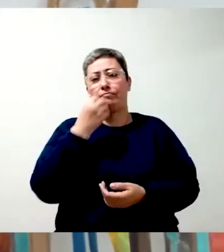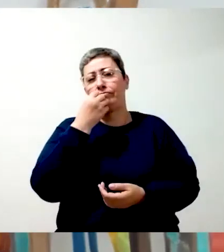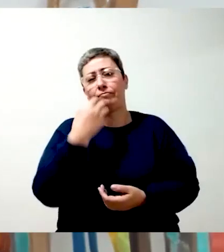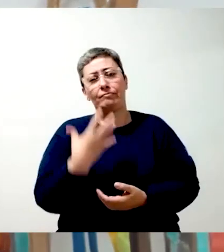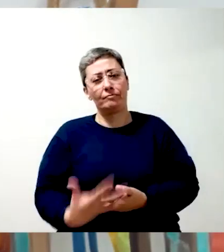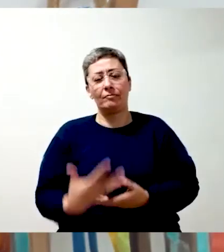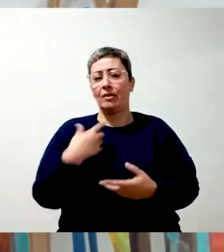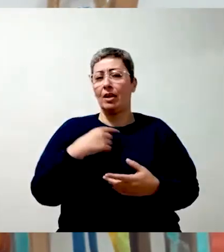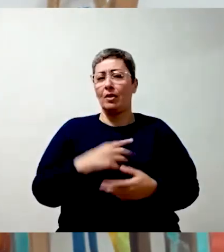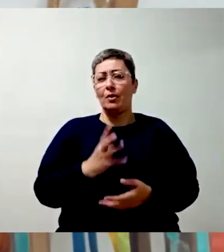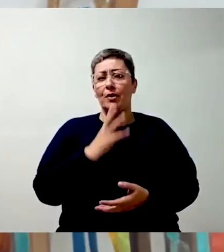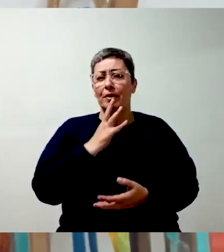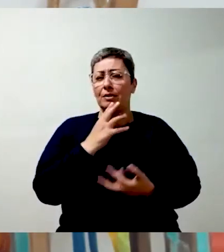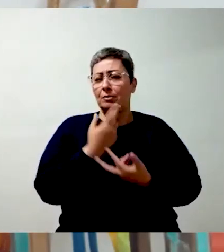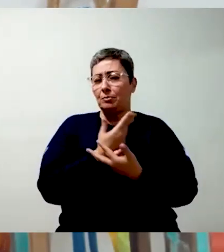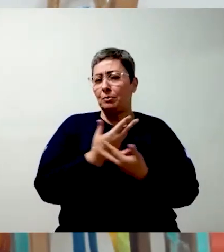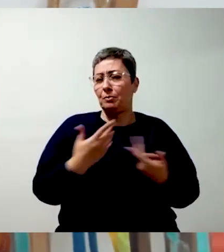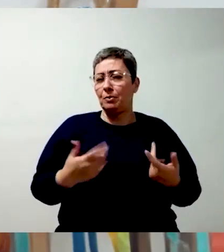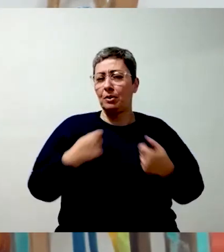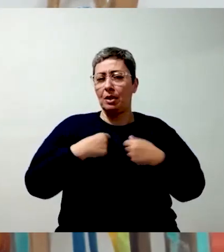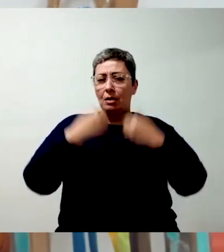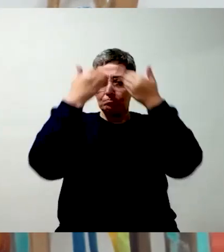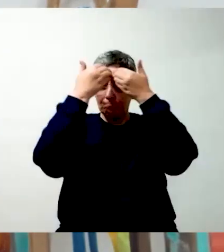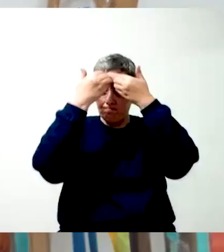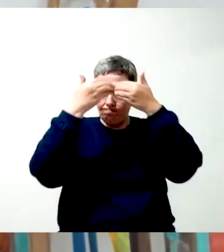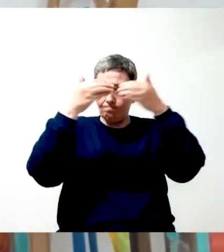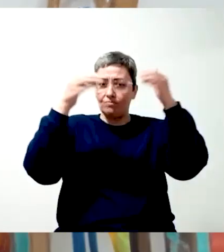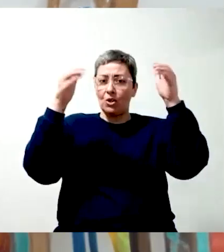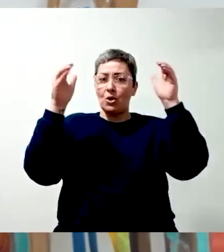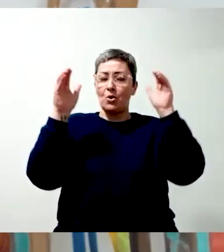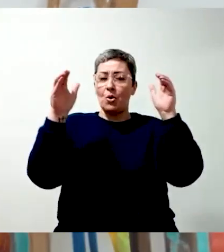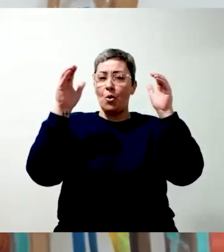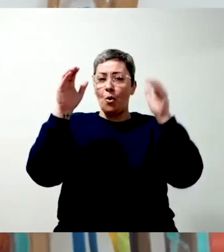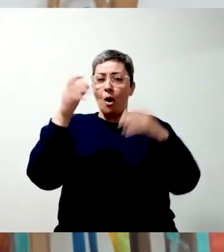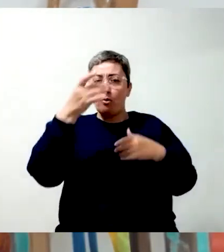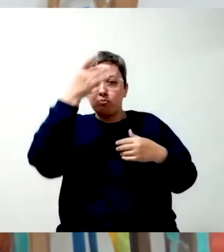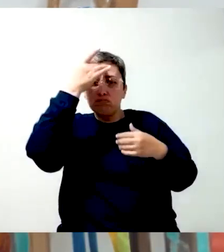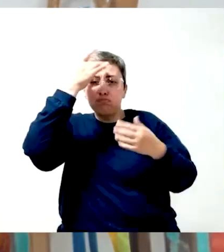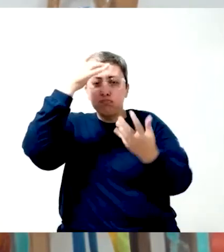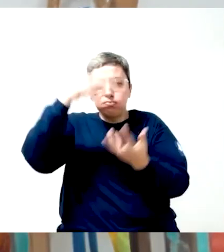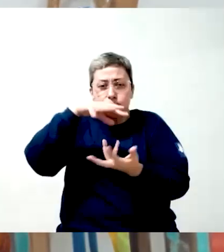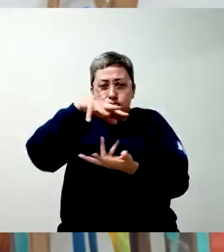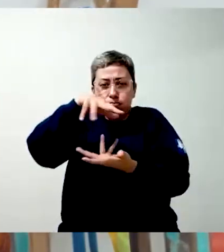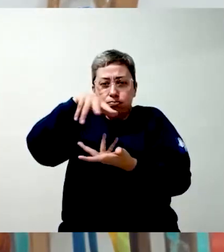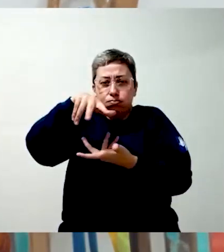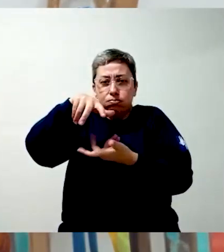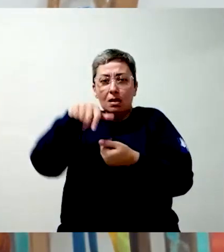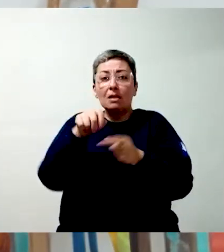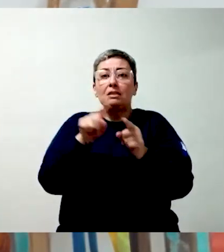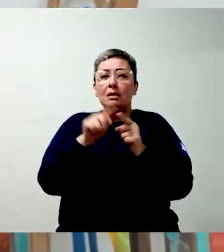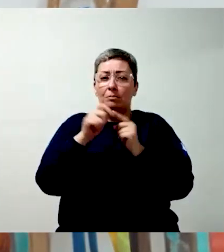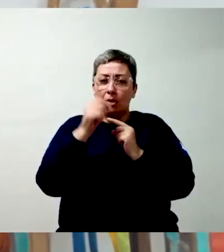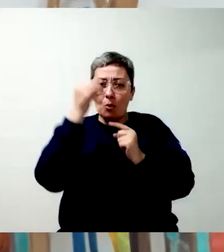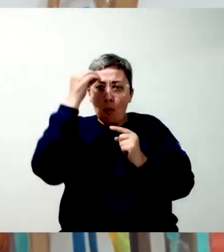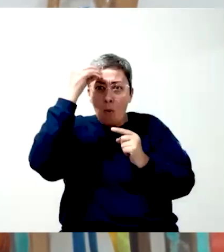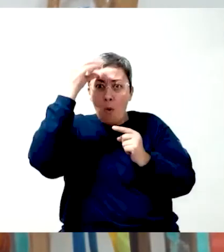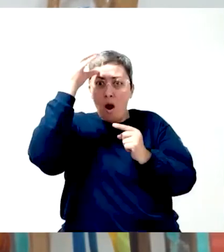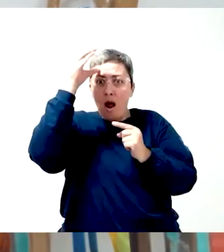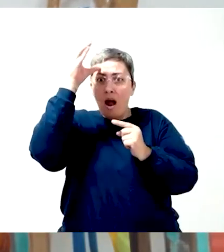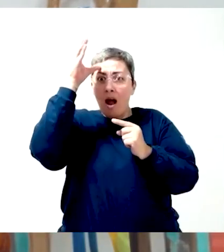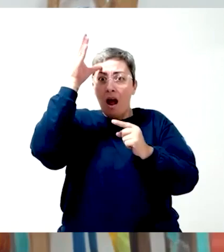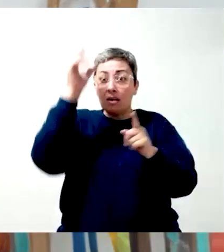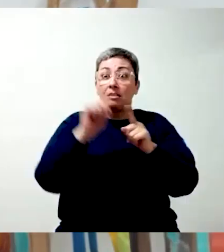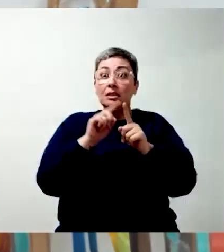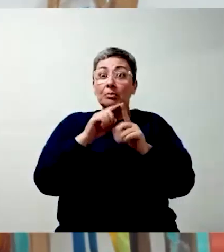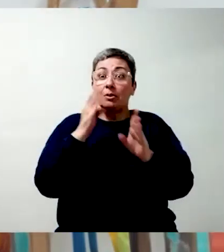tão bom conhecer tudo isso, porque isso amplia a nossa consciência de mundo, amplia o nosso conhecimento e